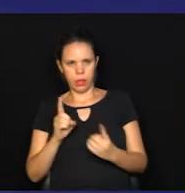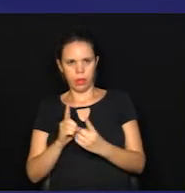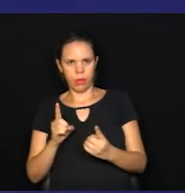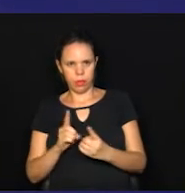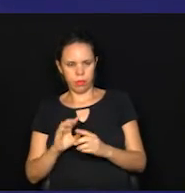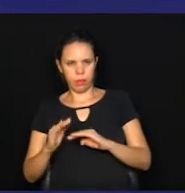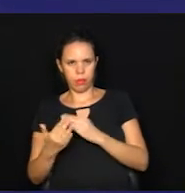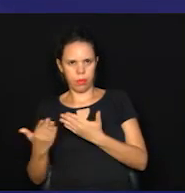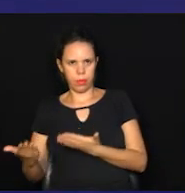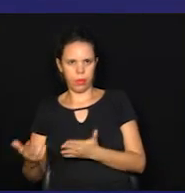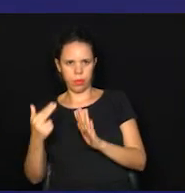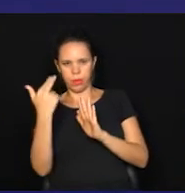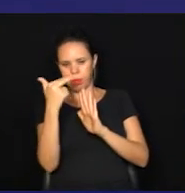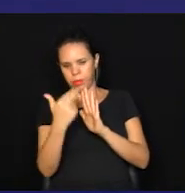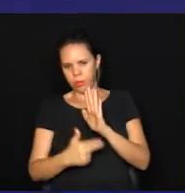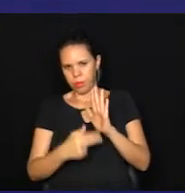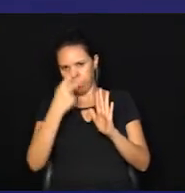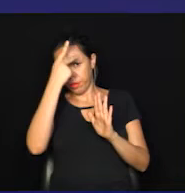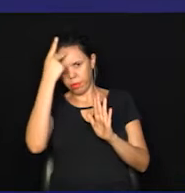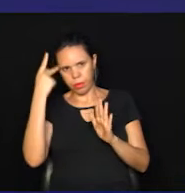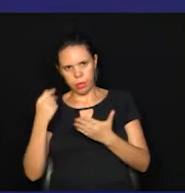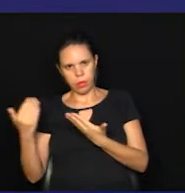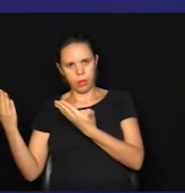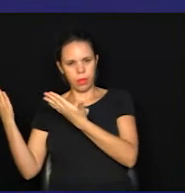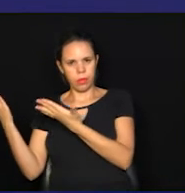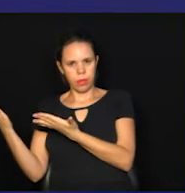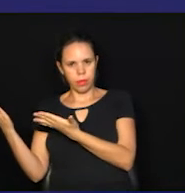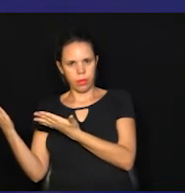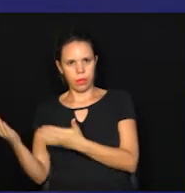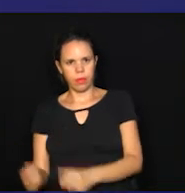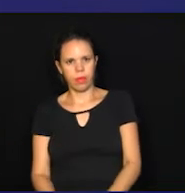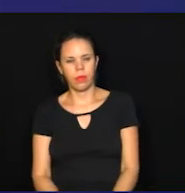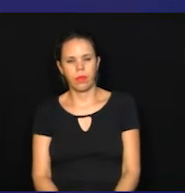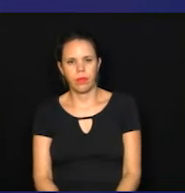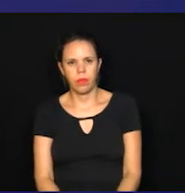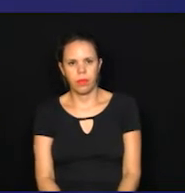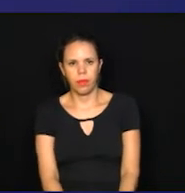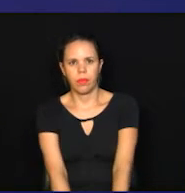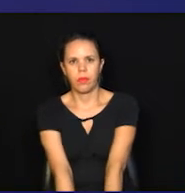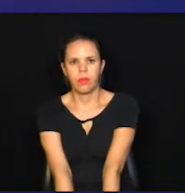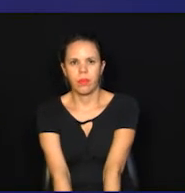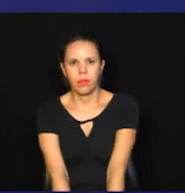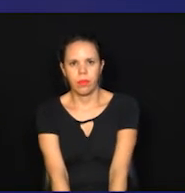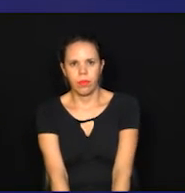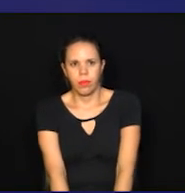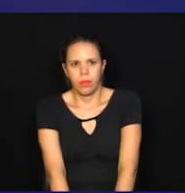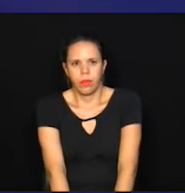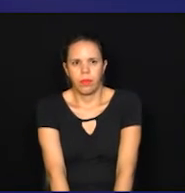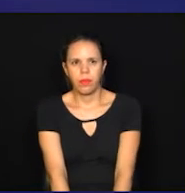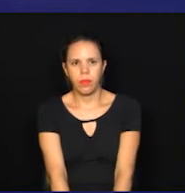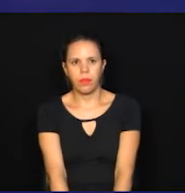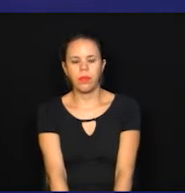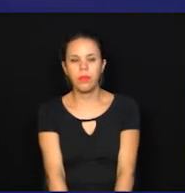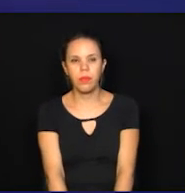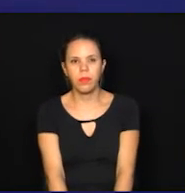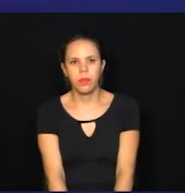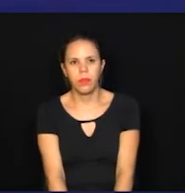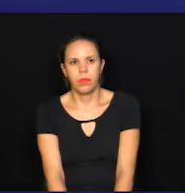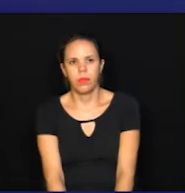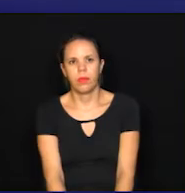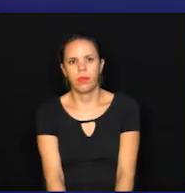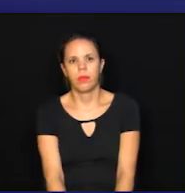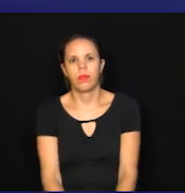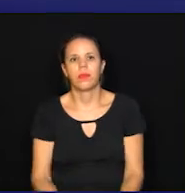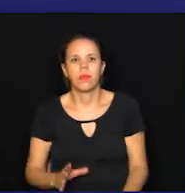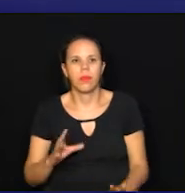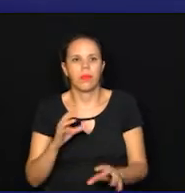Jardim Bassoli, os moradores dos bairros Floresta 1, 2, 3 e 4, que somados